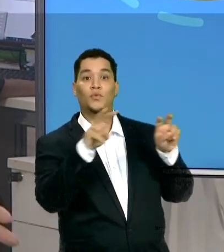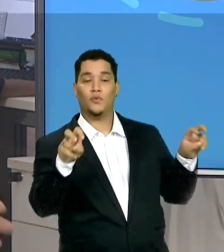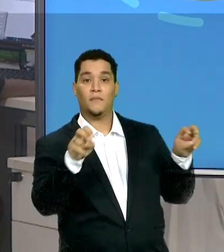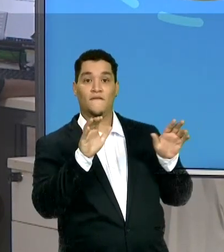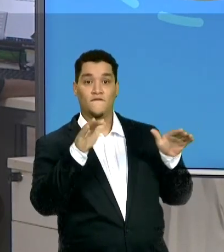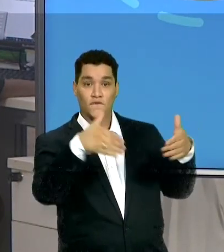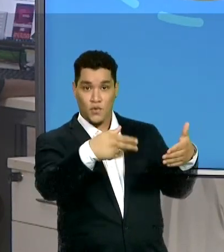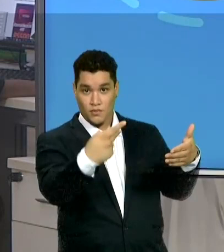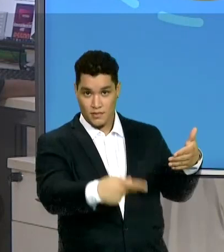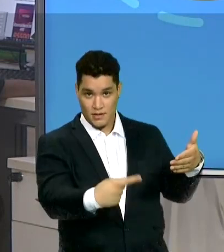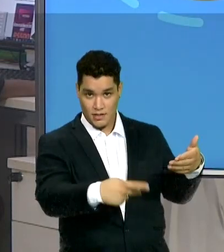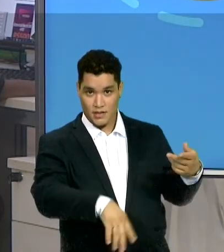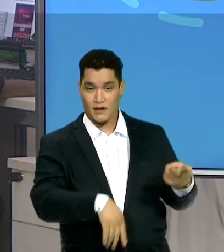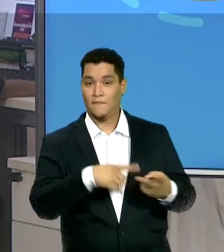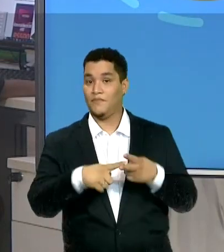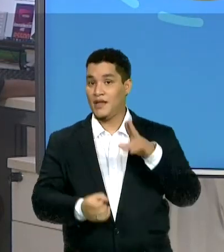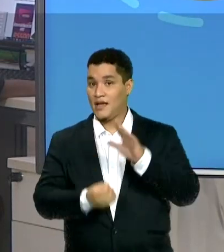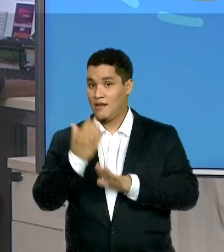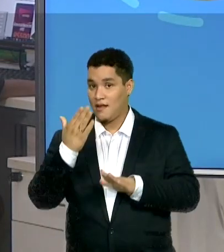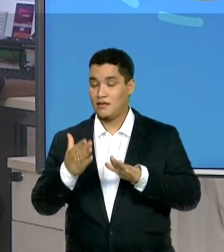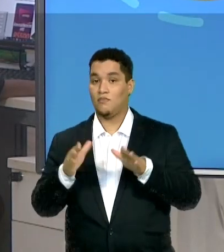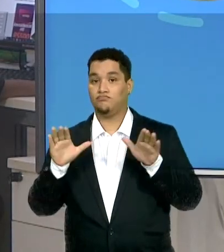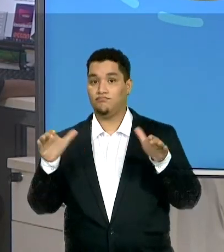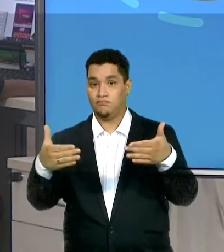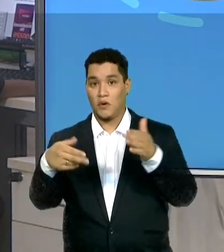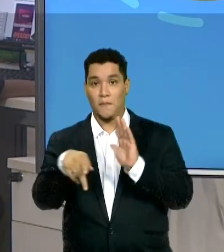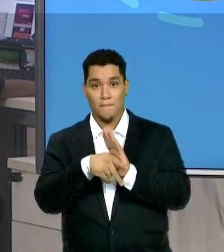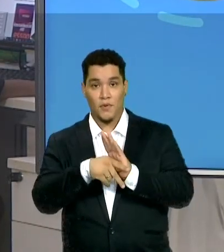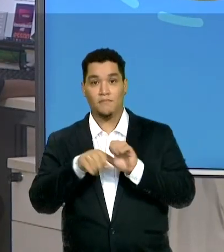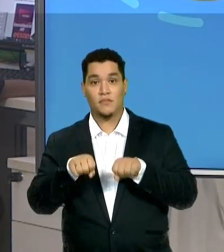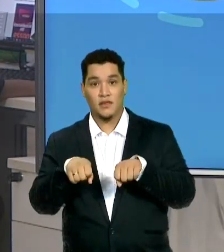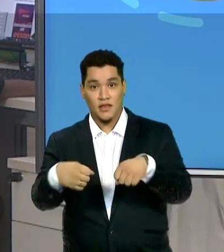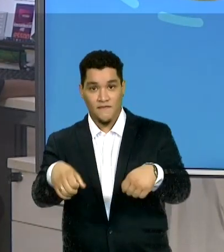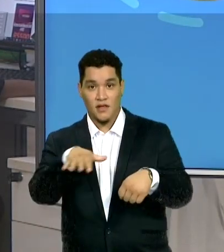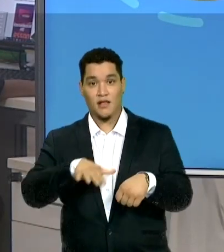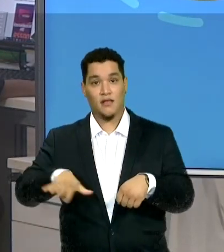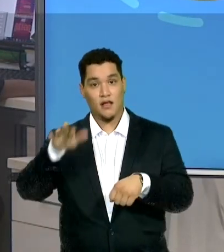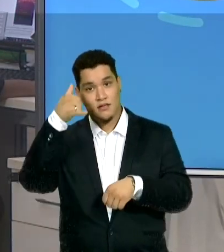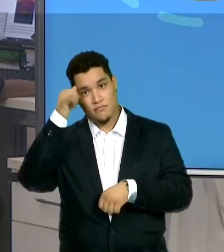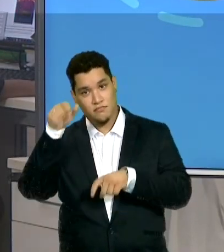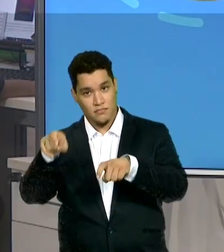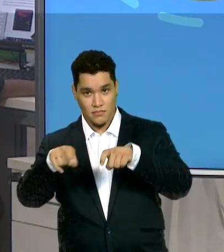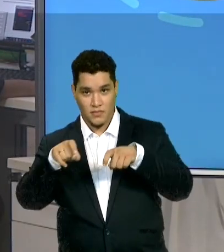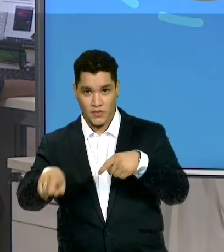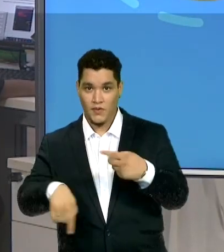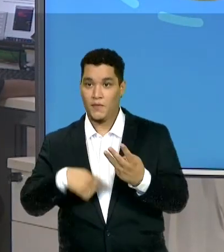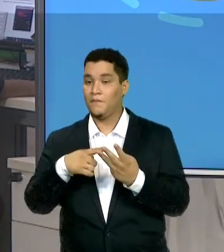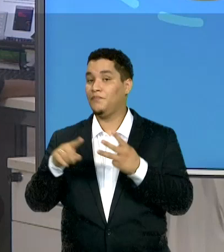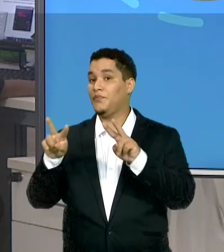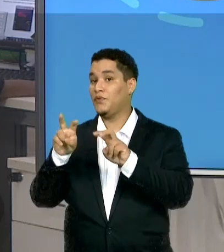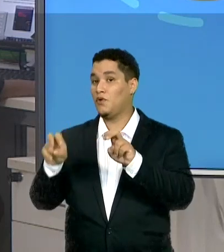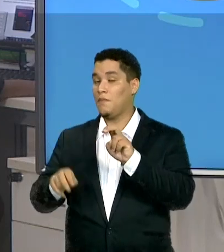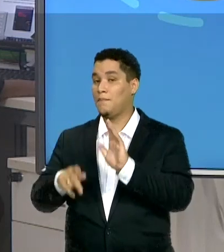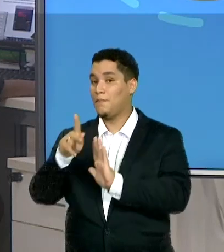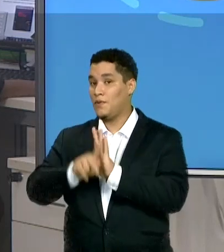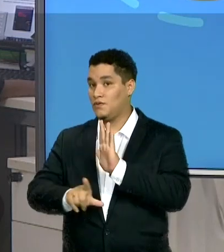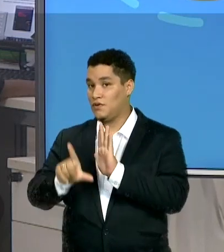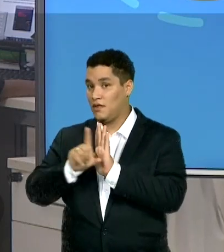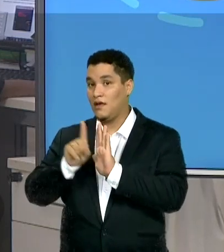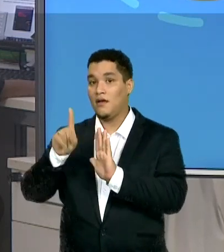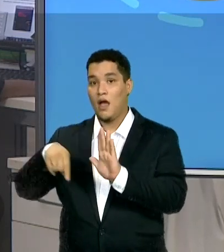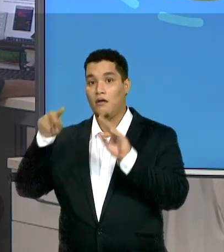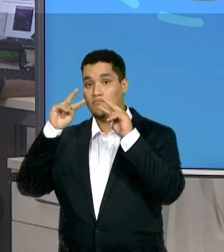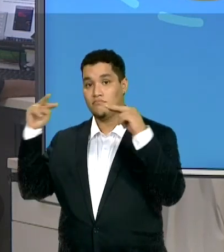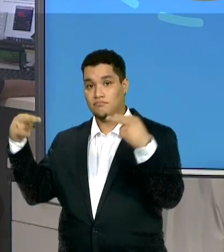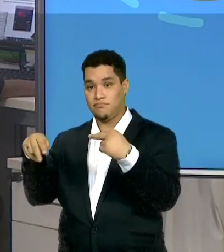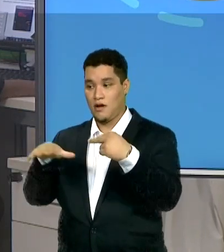a criação da Frente Parlamentar em Defesa do Agronegócio e, na ordem do dia, foi aprovado o projeto de lei que reconhece o festejo de